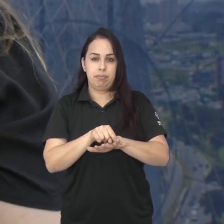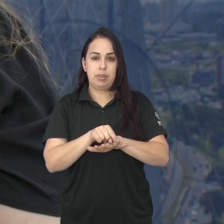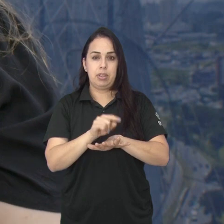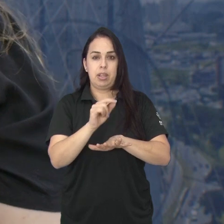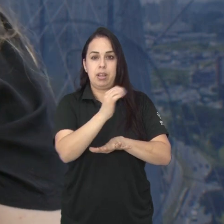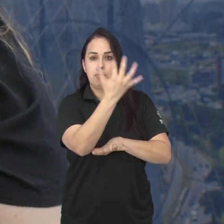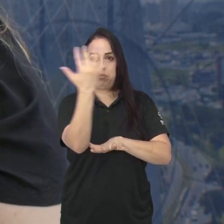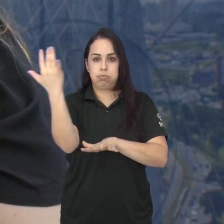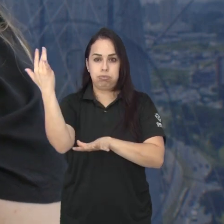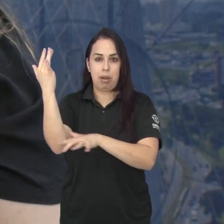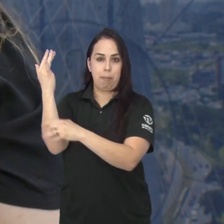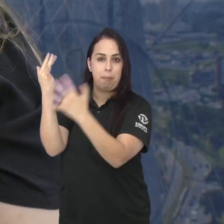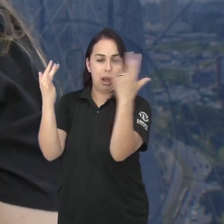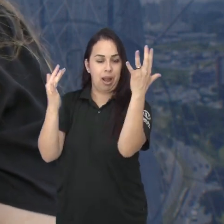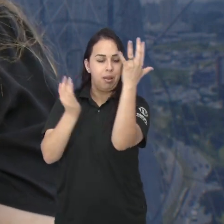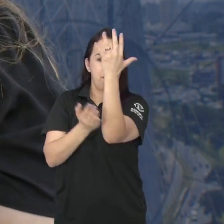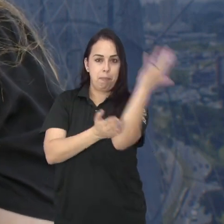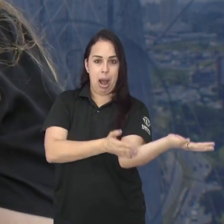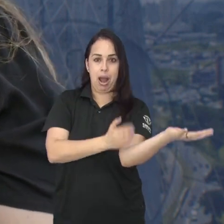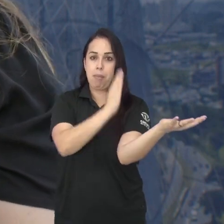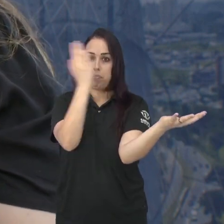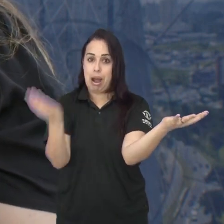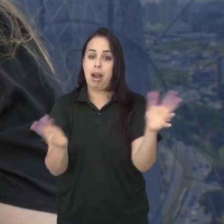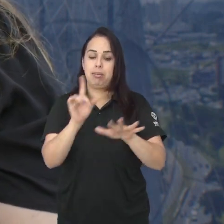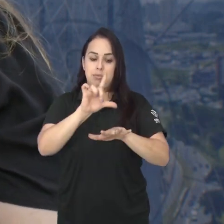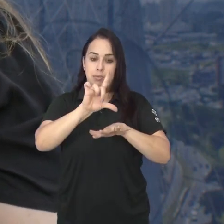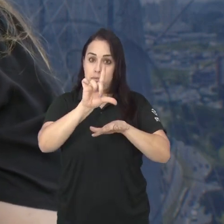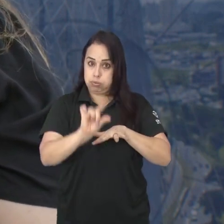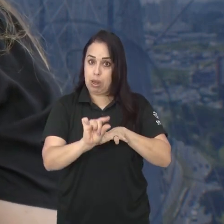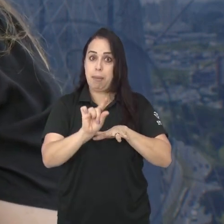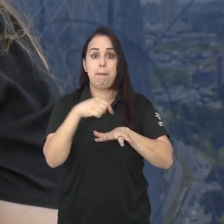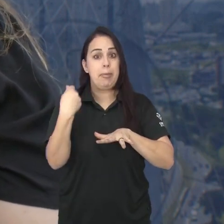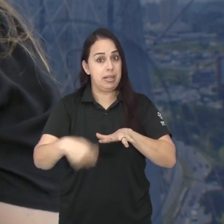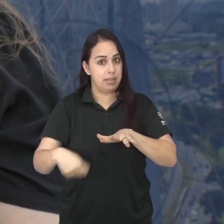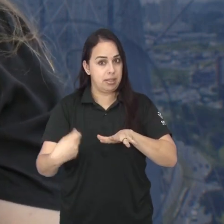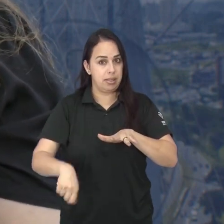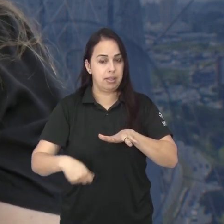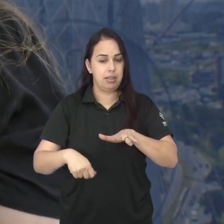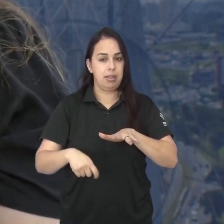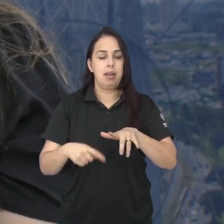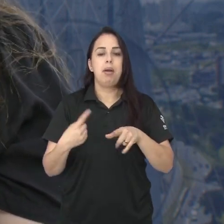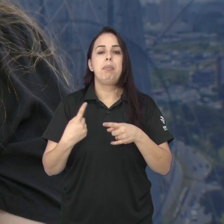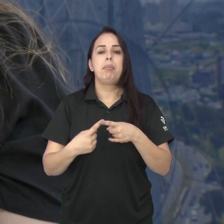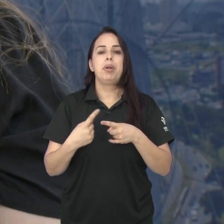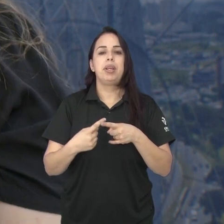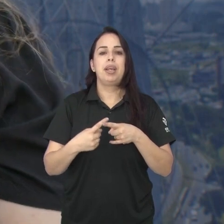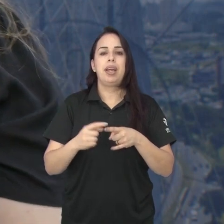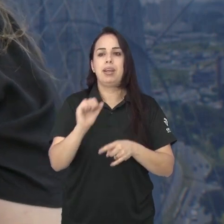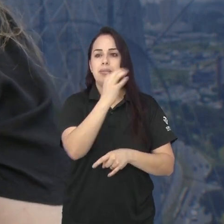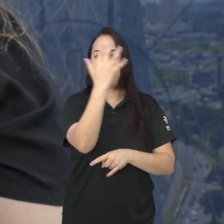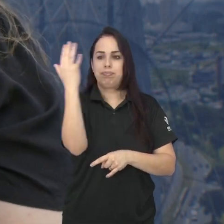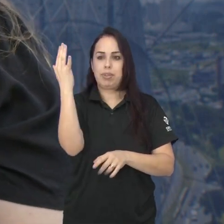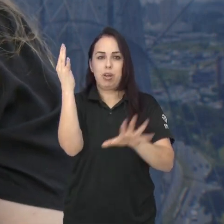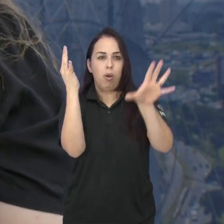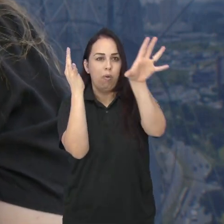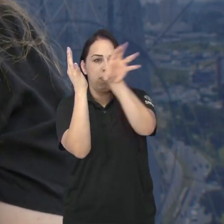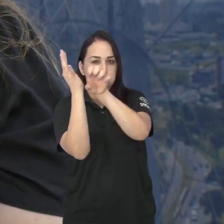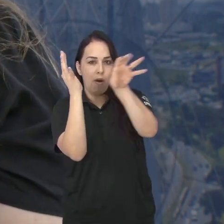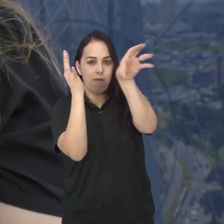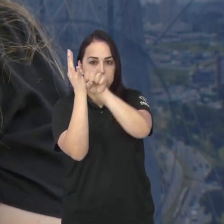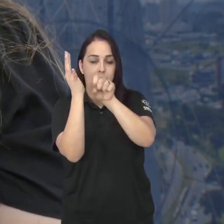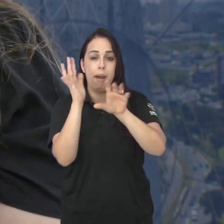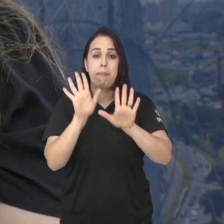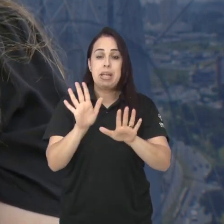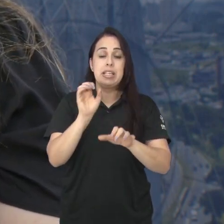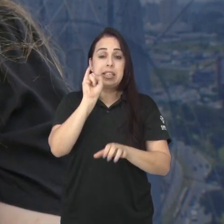do desmatamento. A gente sabe que as florestas, elas acabam absorvendo muito desses gases, né? E quando a